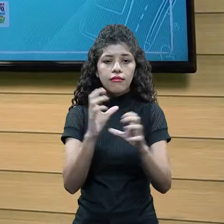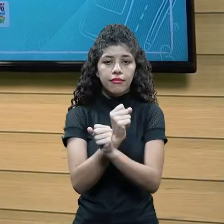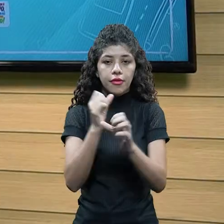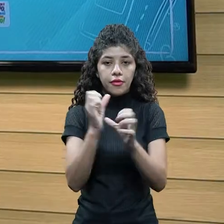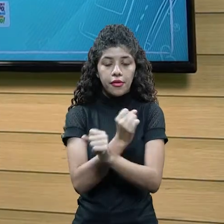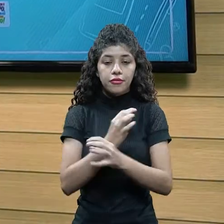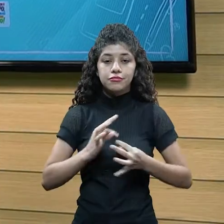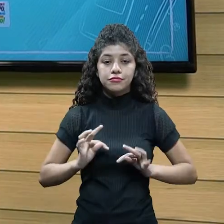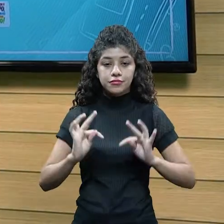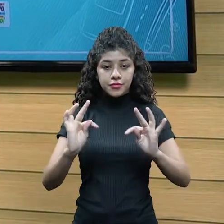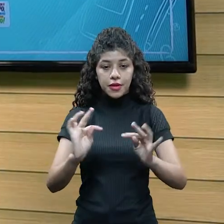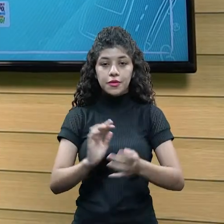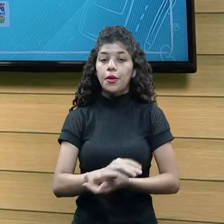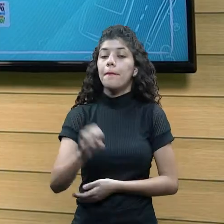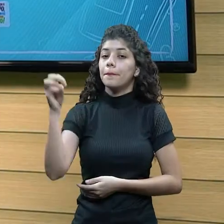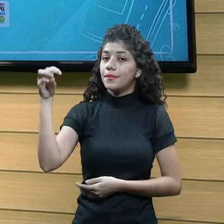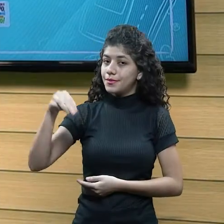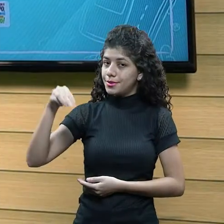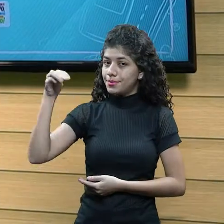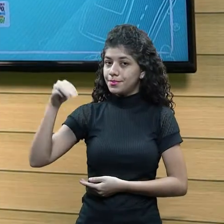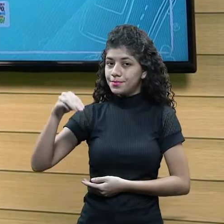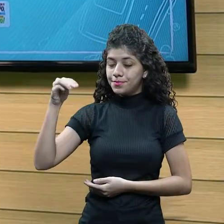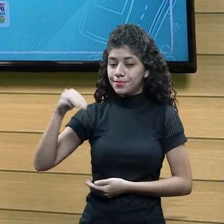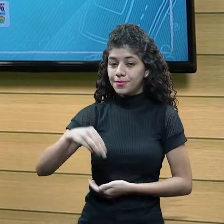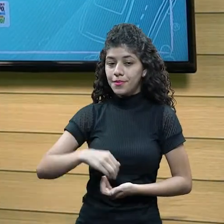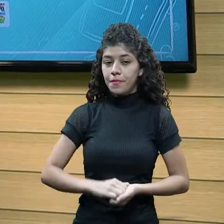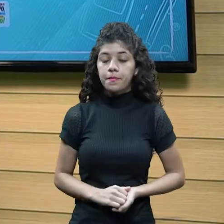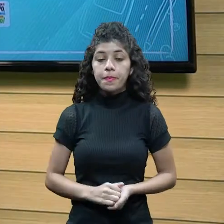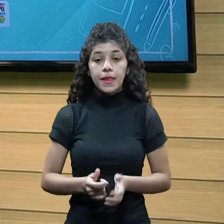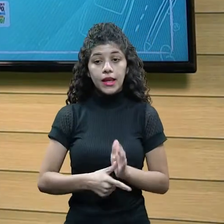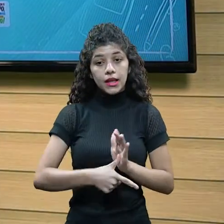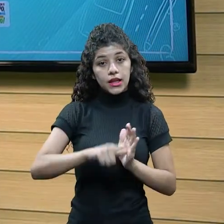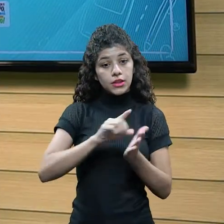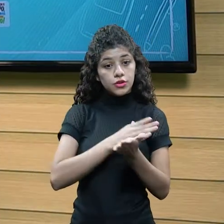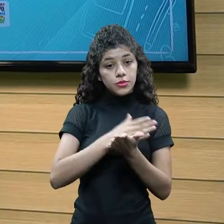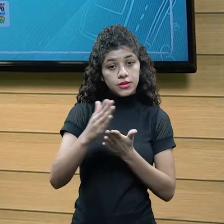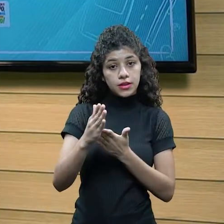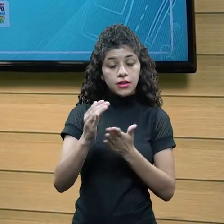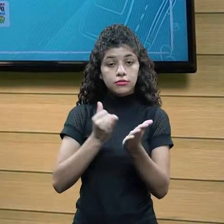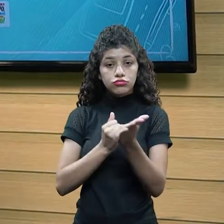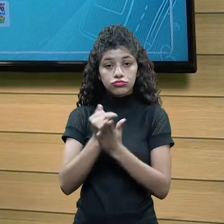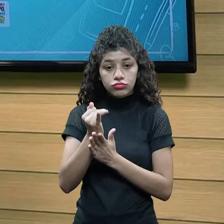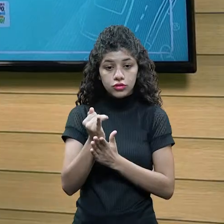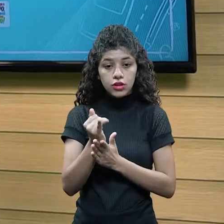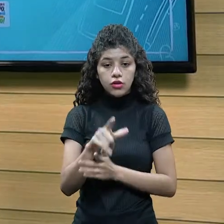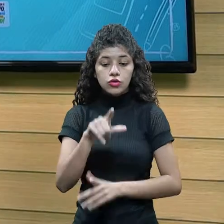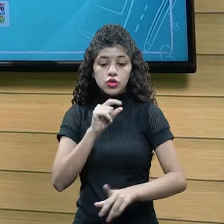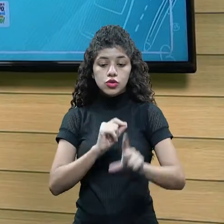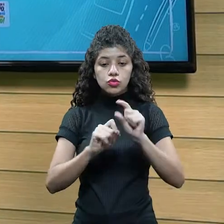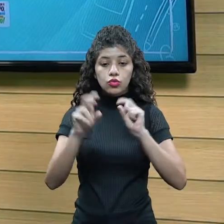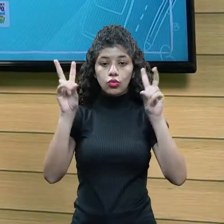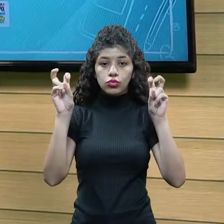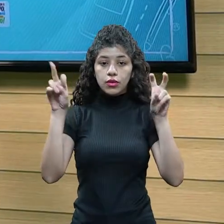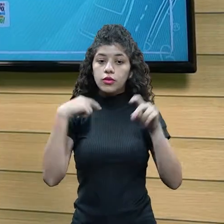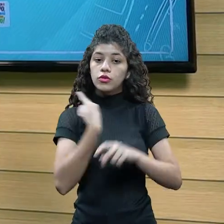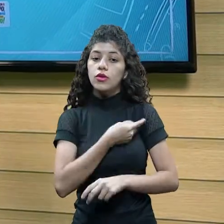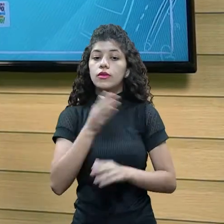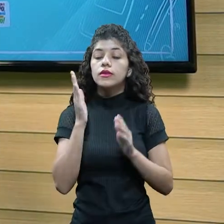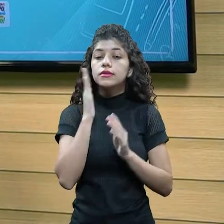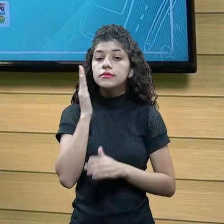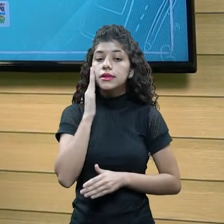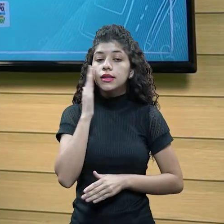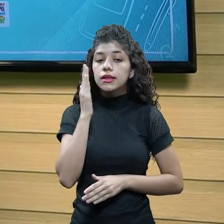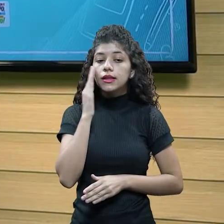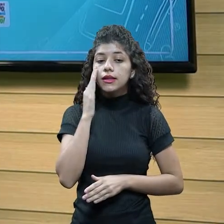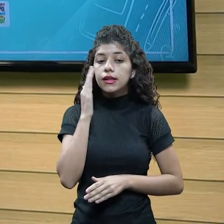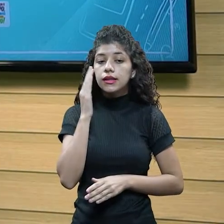Técnicos, a boa e famosa matemática. Antes da gente começar a parte introdutória, vou escolher alguns conteúdos para a gente entender um pouco da